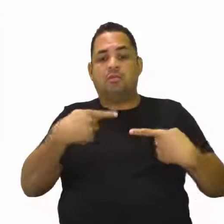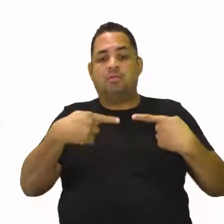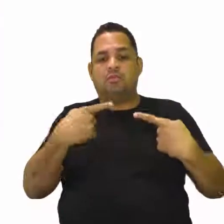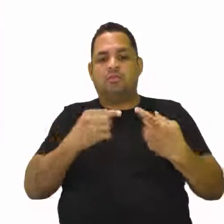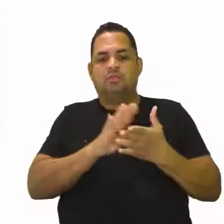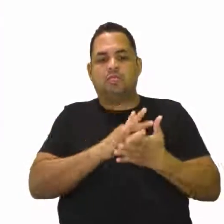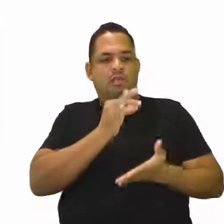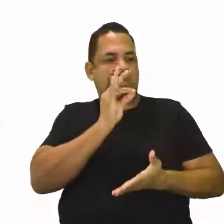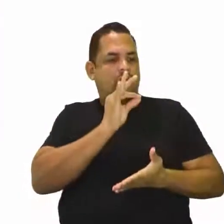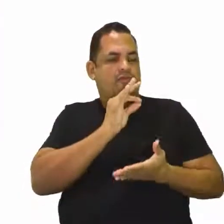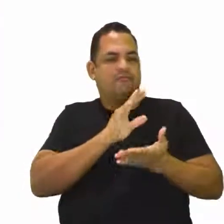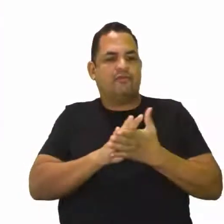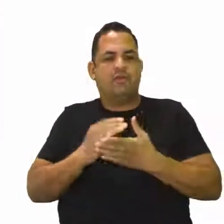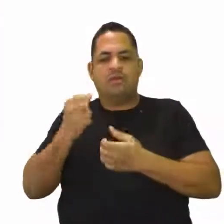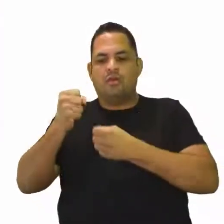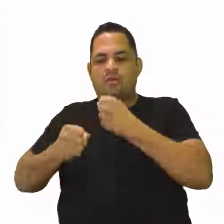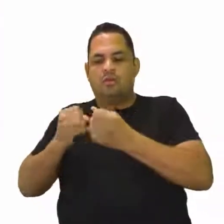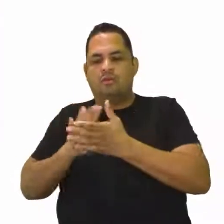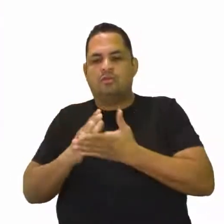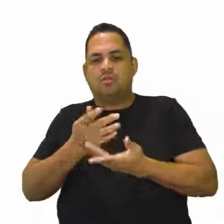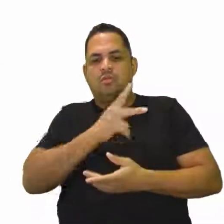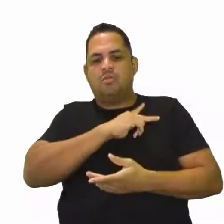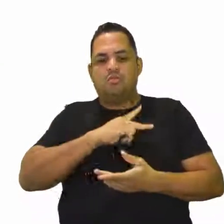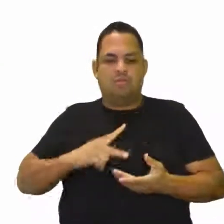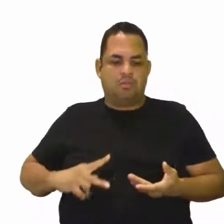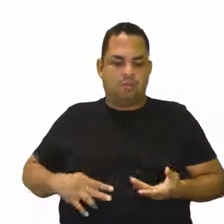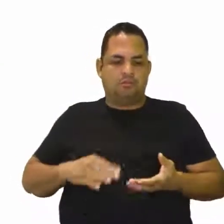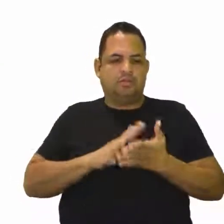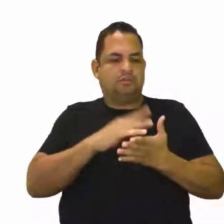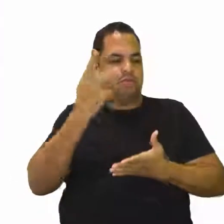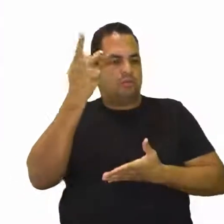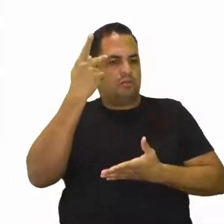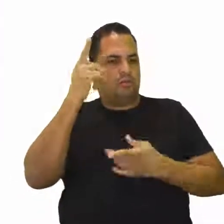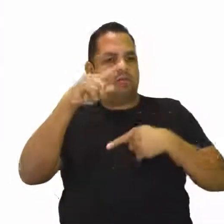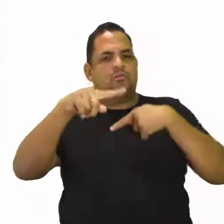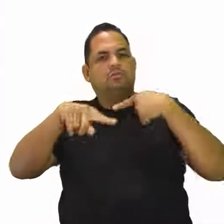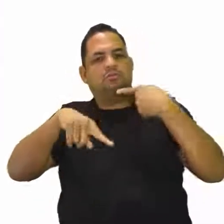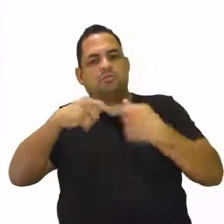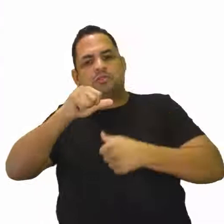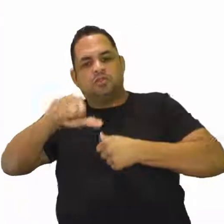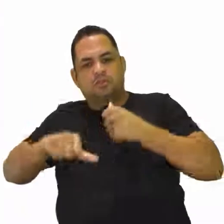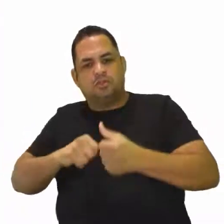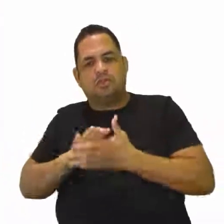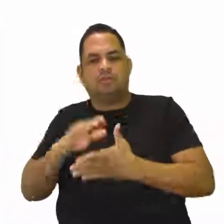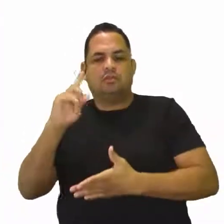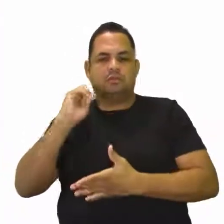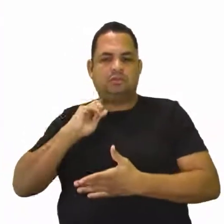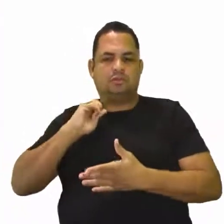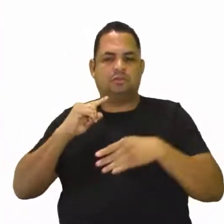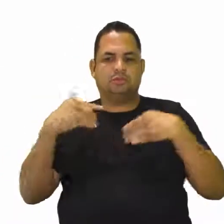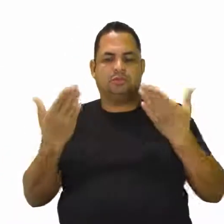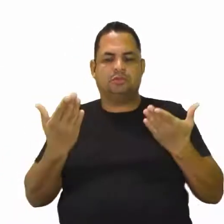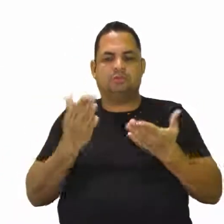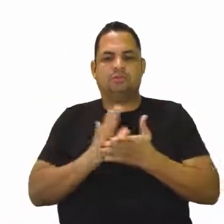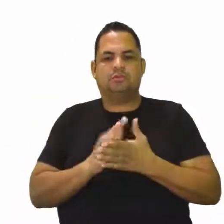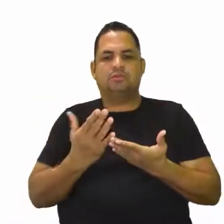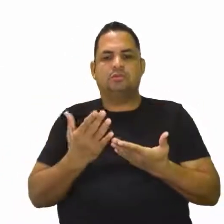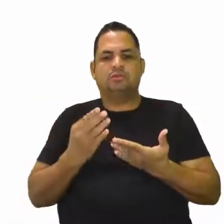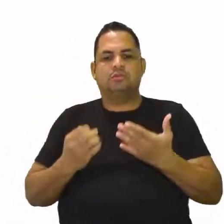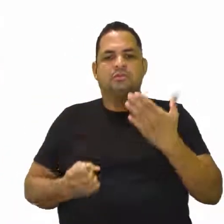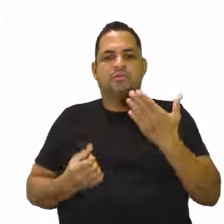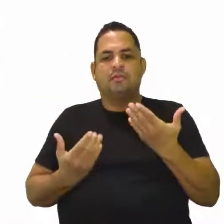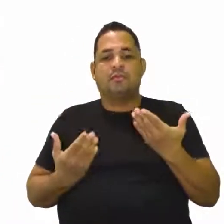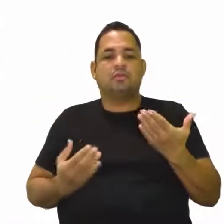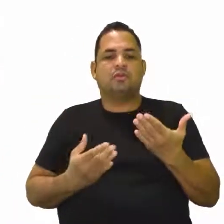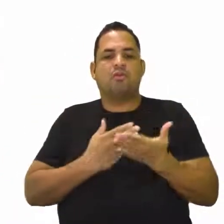leite. Uma hora o presidente era de São Paulo, outra hora a indicação era de Minas Gerais. E isso leva a uma crise de